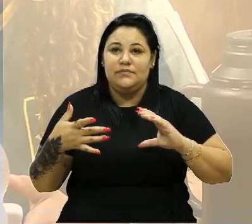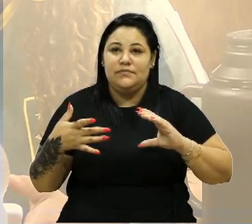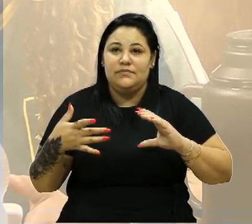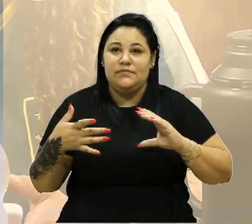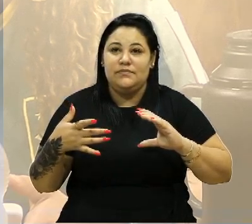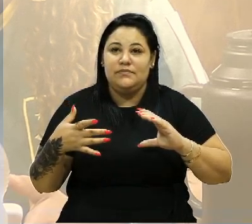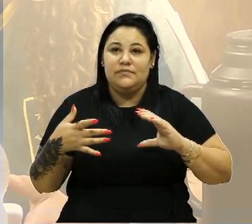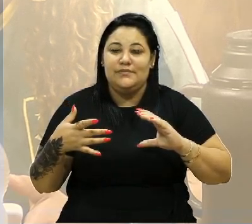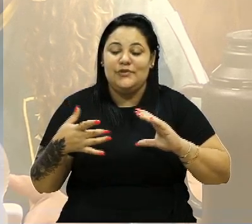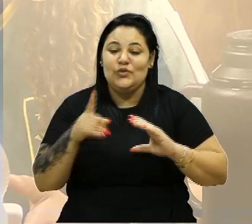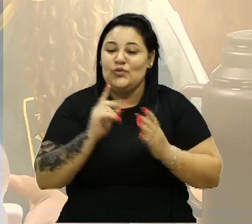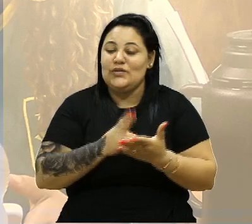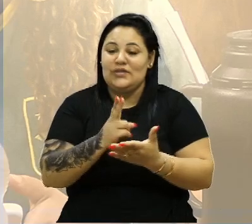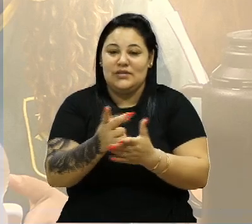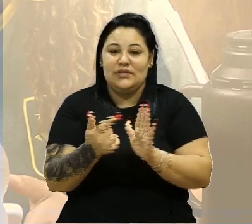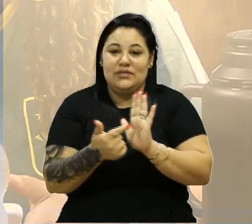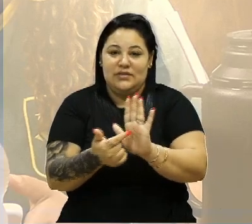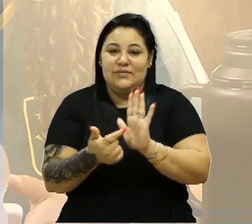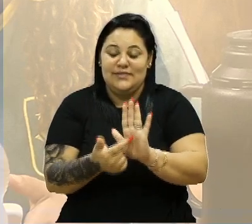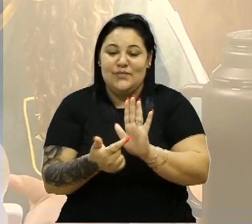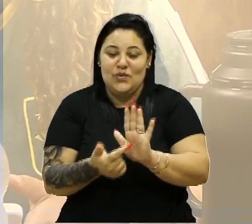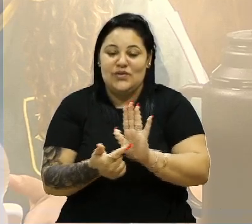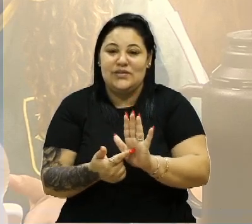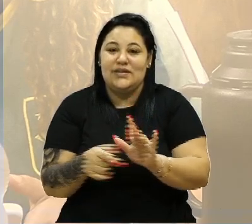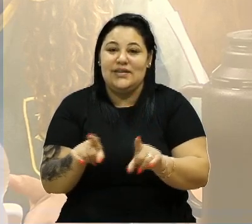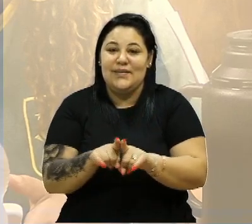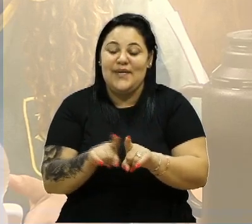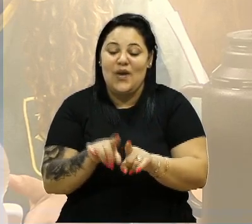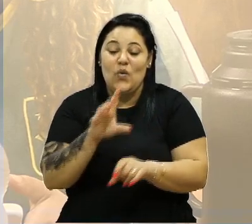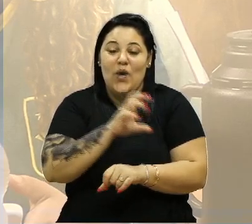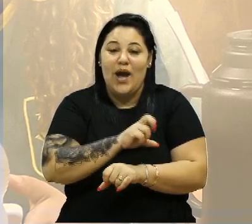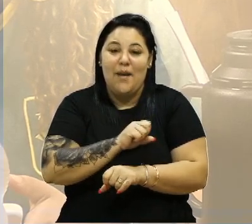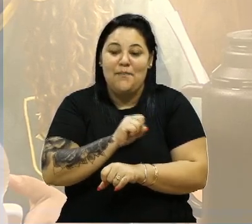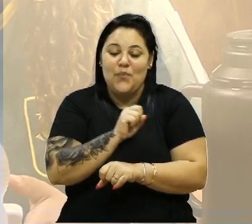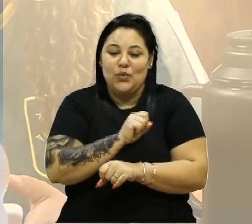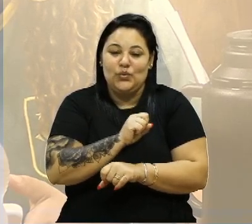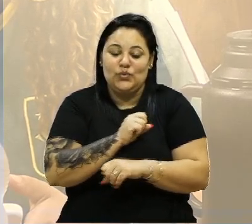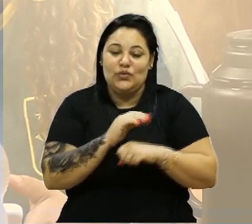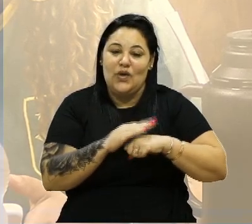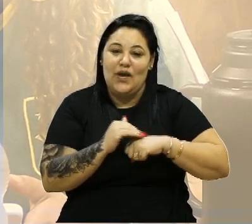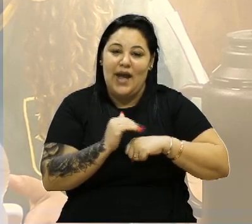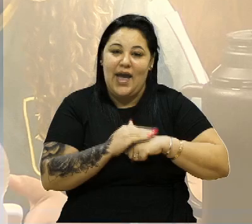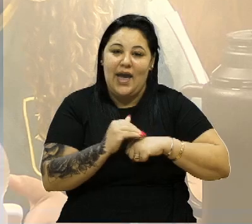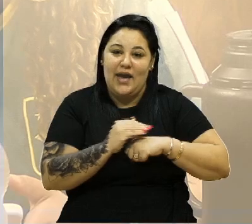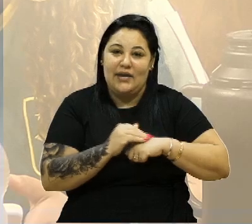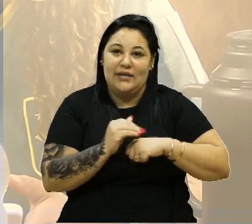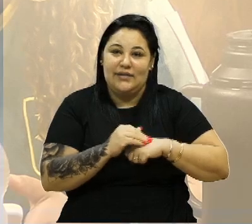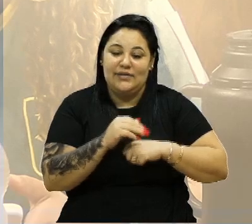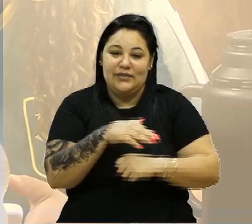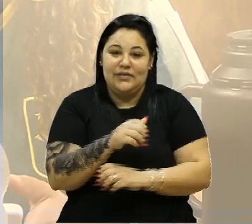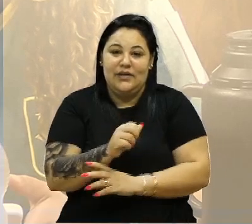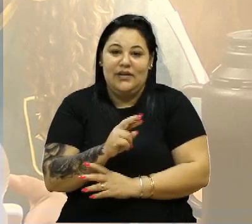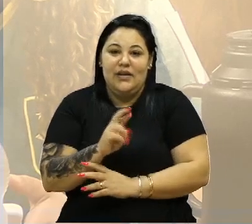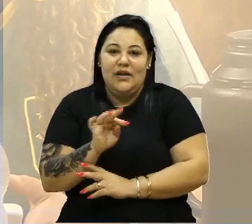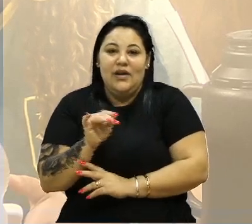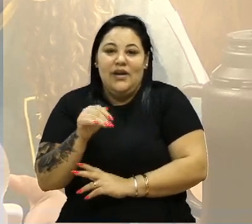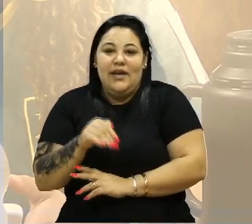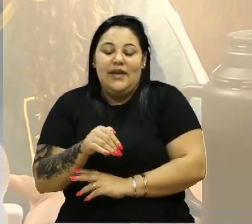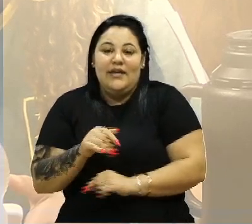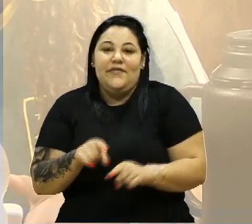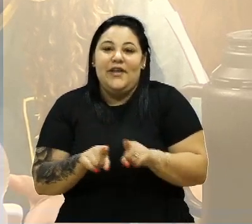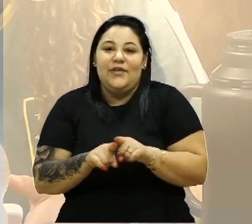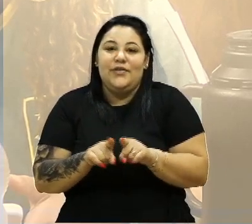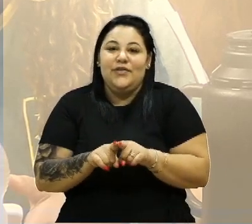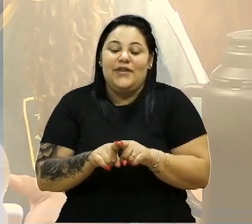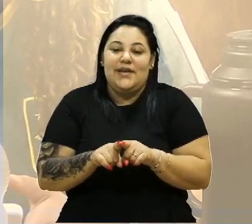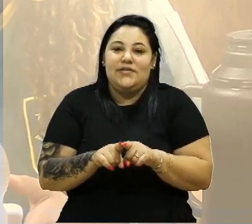senhor sempre demonstra o amor, a amorosidade que o senhor tem pelo Martim, né? Está sempre atravessado